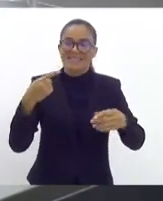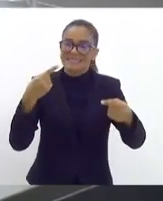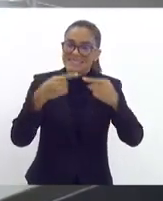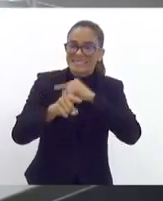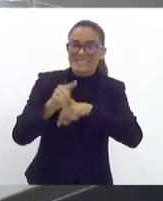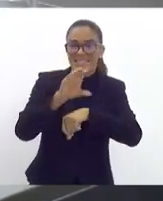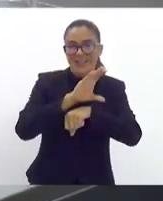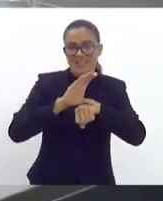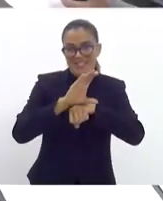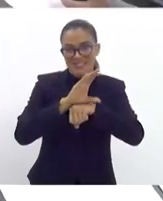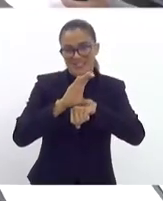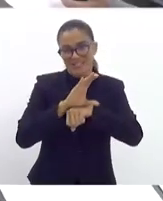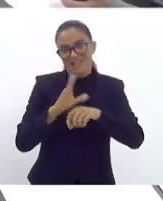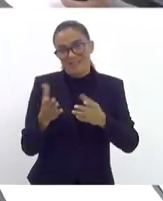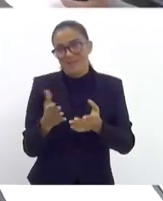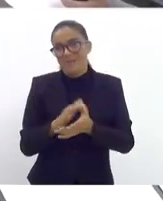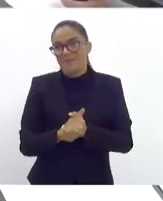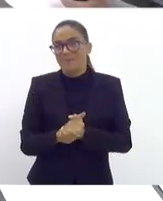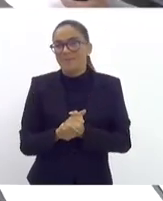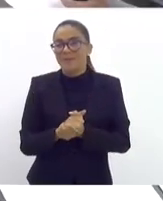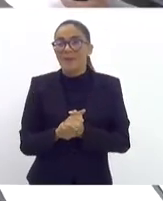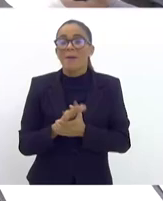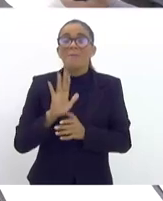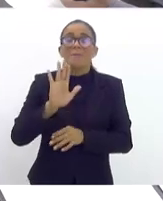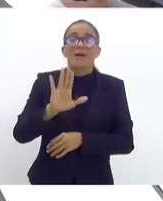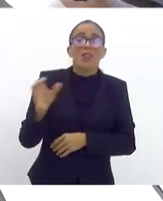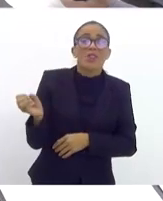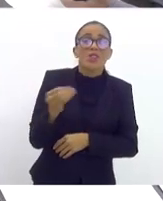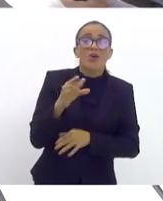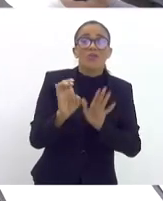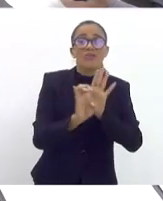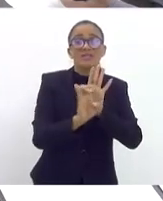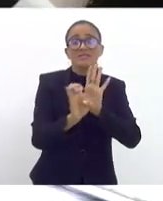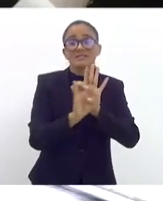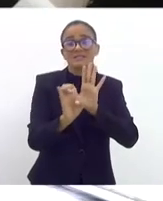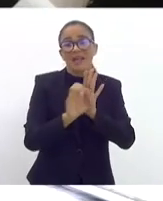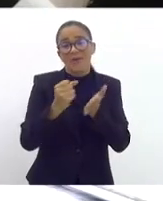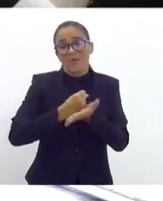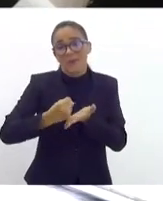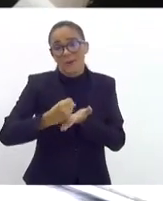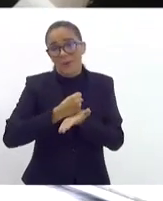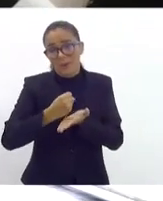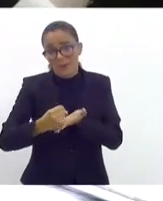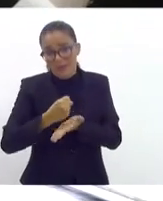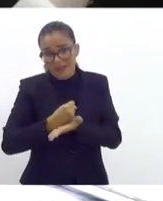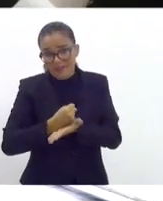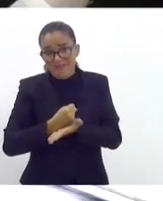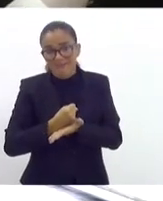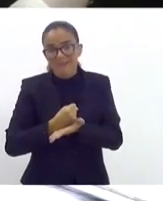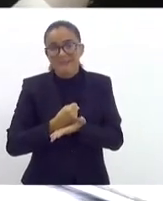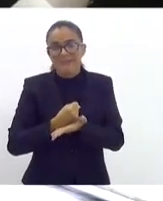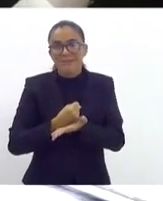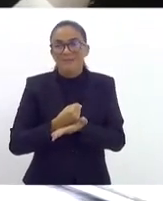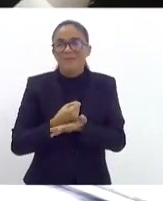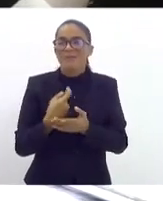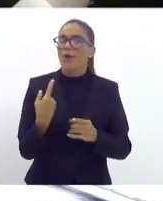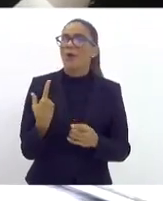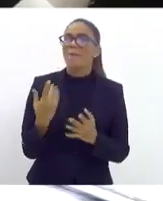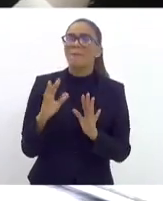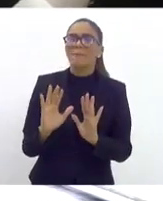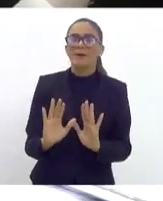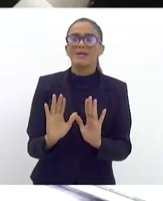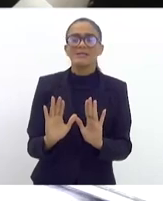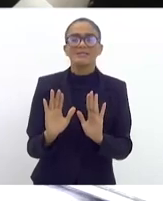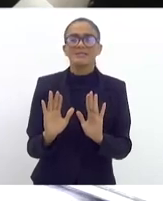a intenção é enfrentar o tema nos novos editais de concessão porque não estaria trazendo obrigação